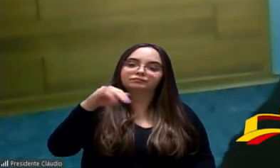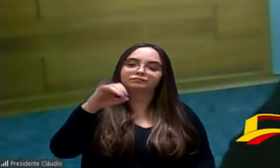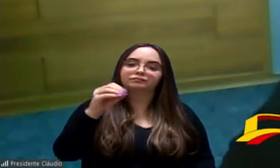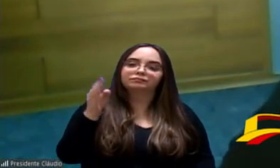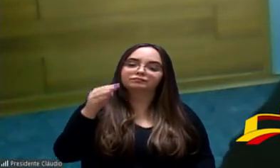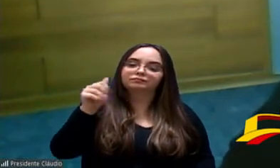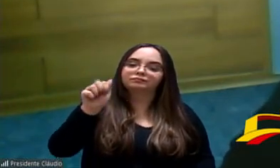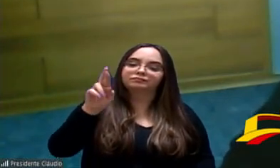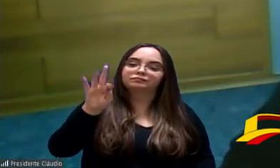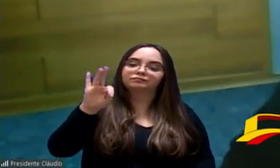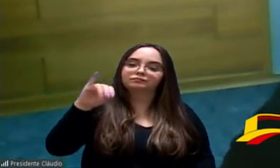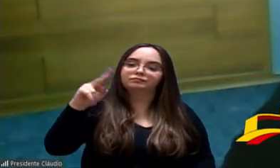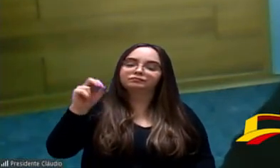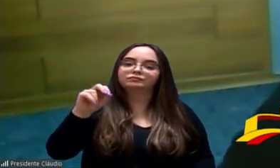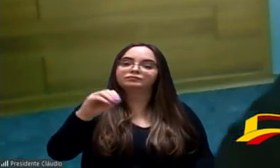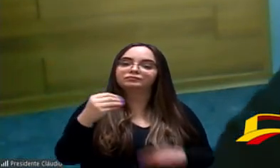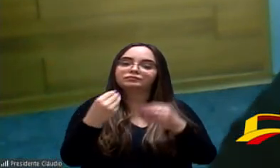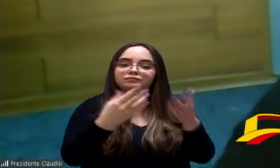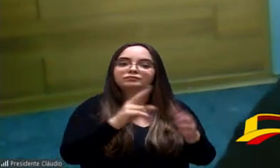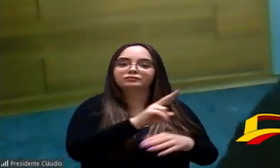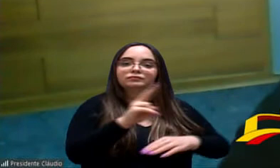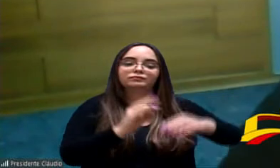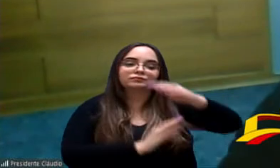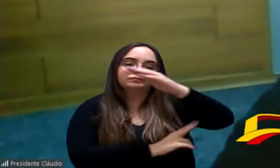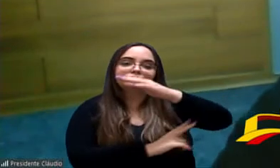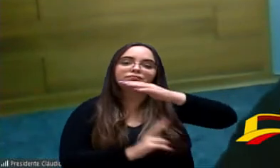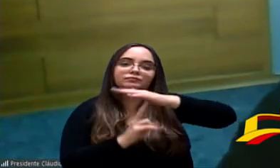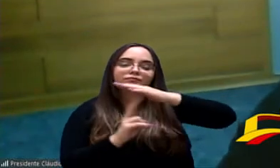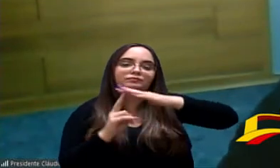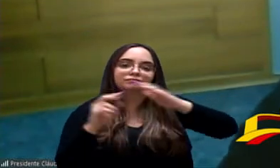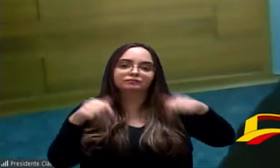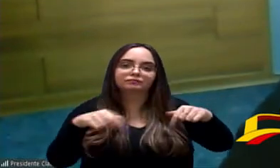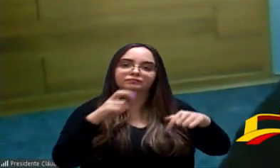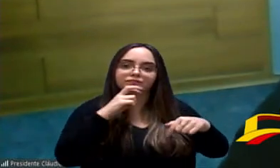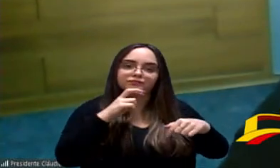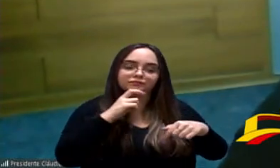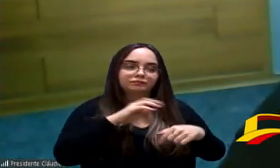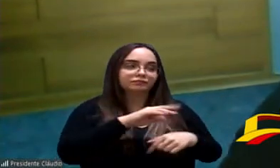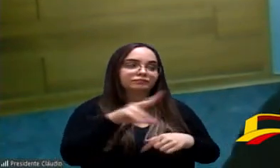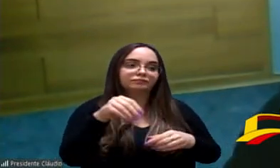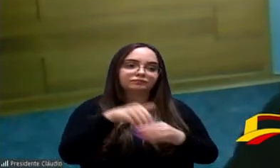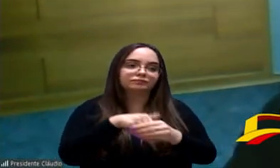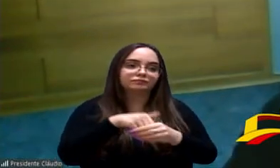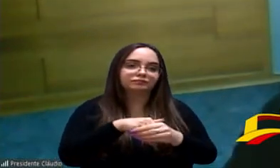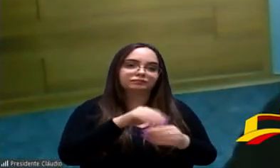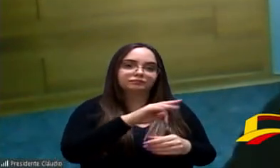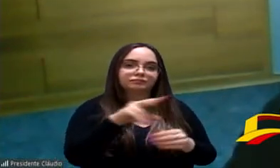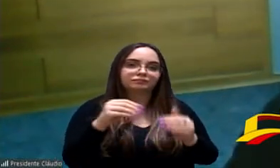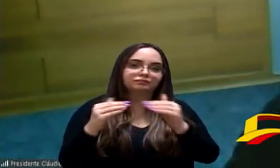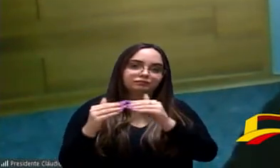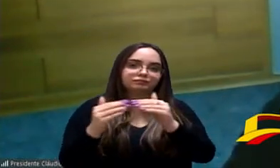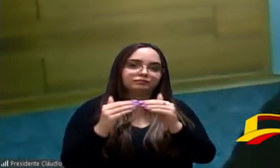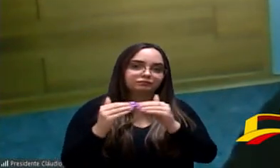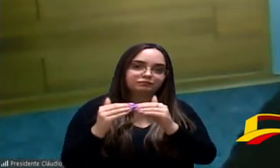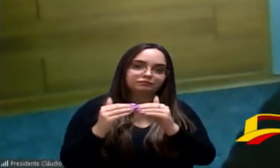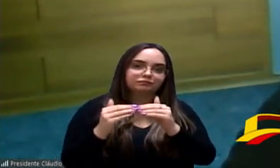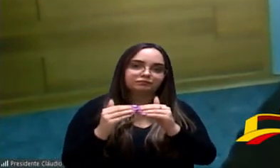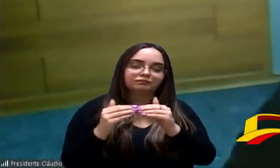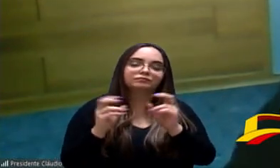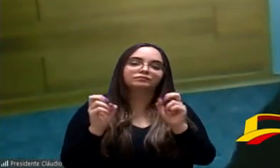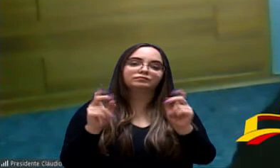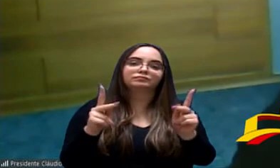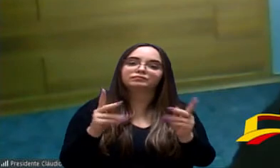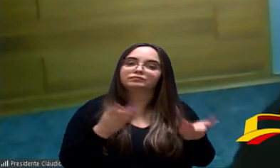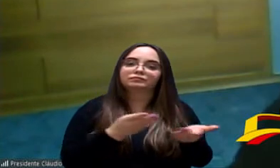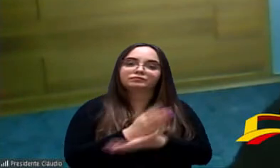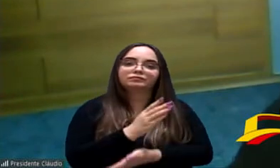de nossa cidade e da outras providências. Eu coloco em votação, os vereadores concordam, permanecem como estão, aprovado.